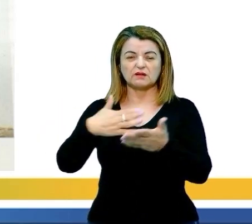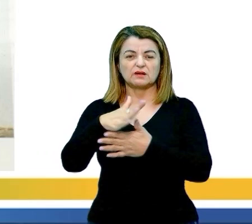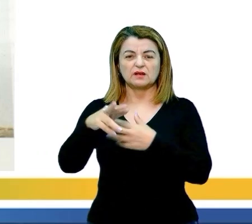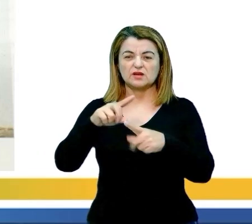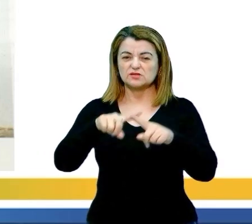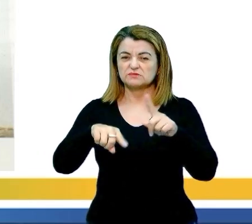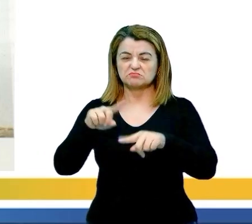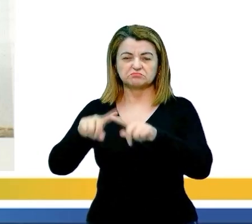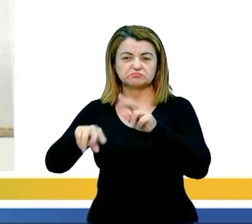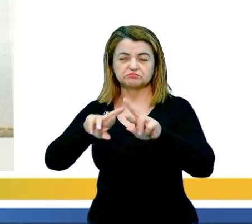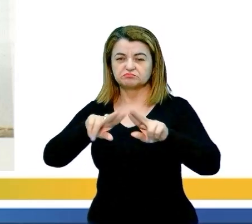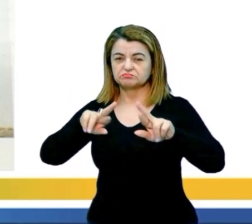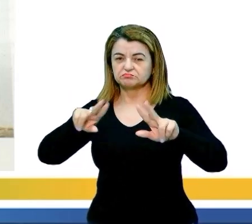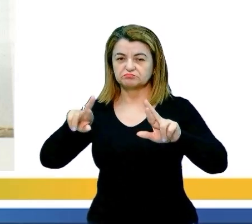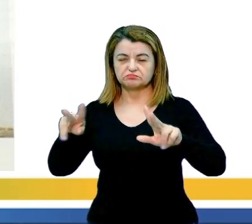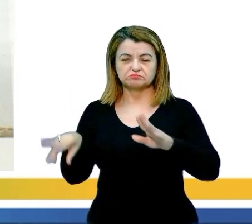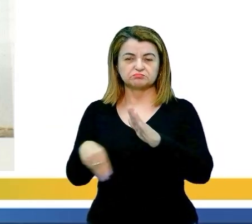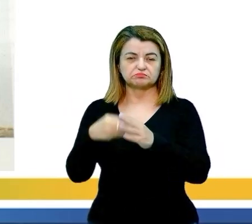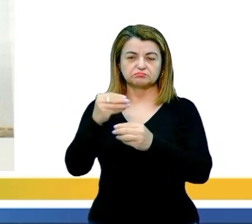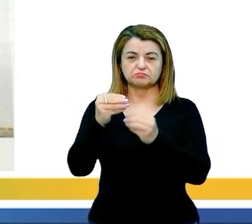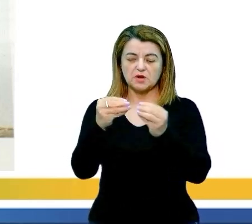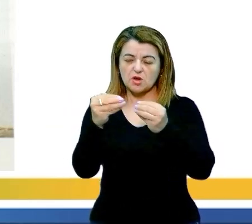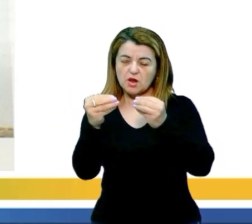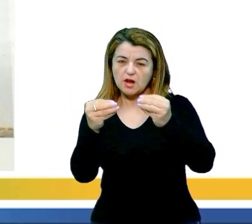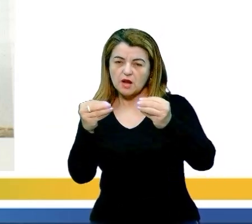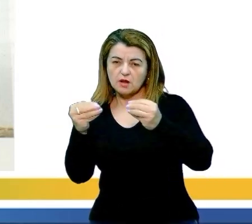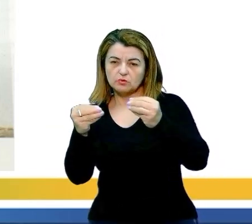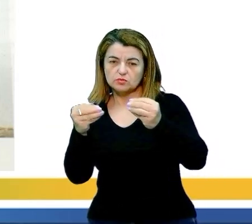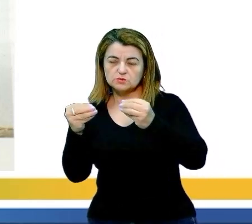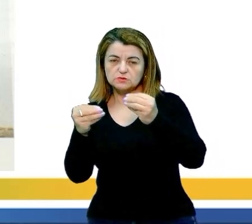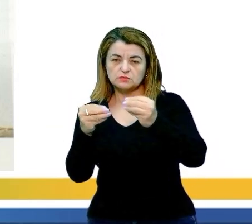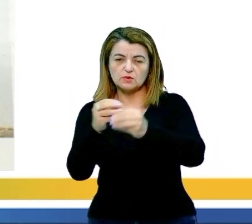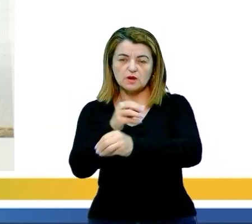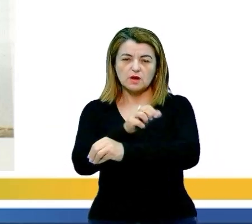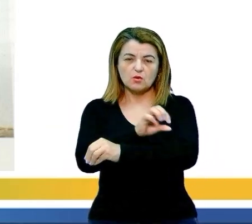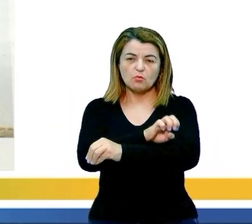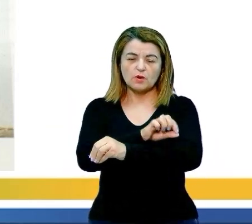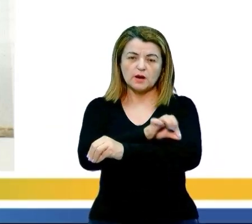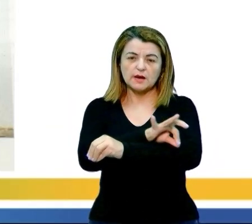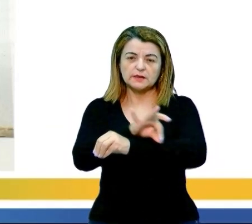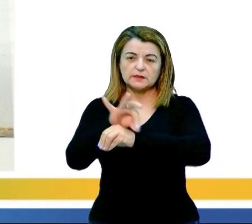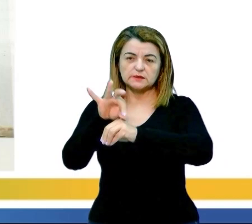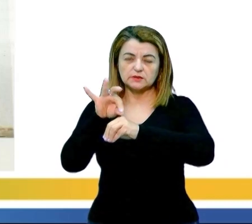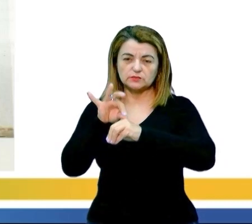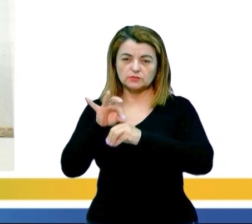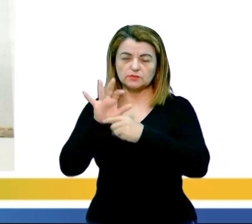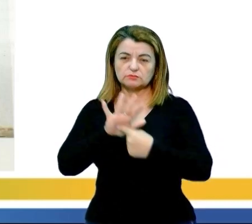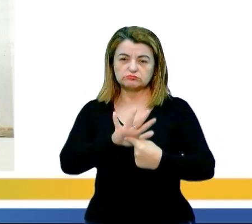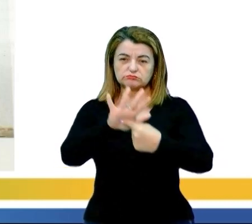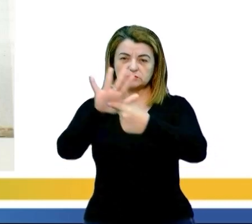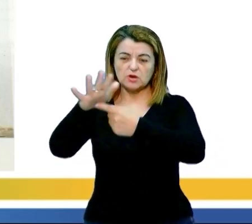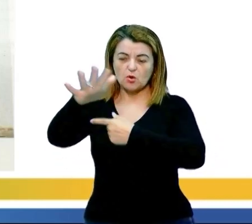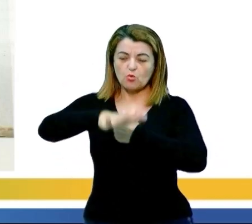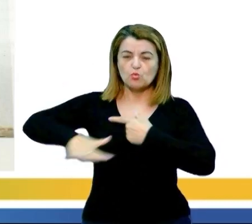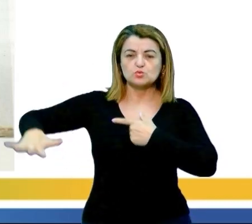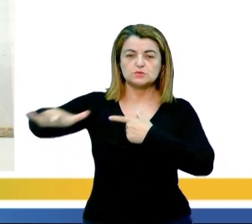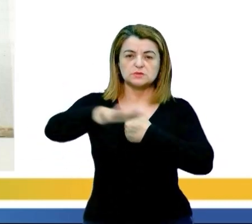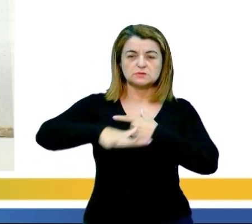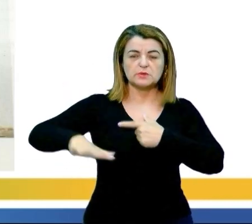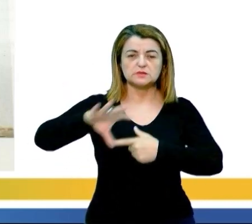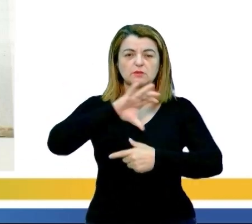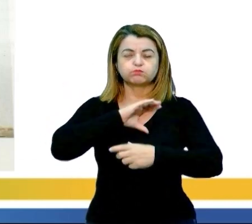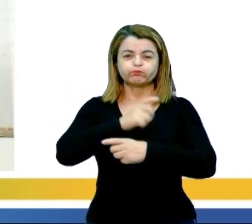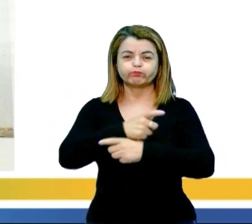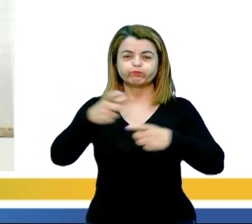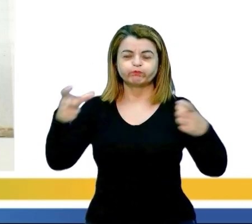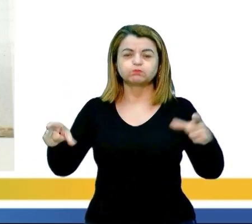papelão, PVC, elaborando uma arquitetura que evoca os espaços das grandes cidades e suas